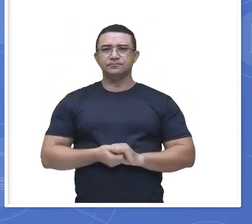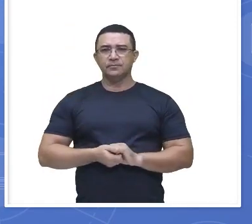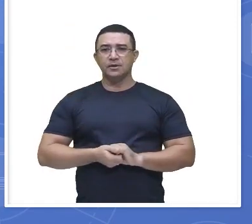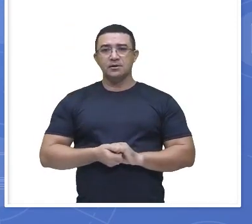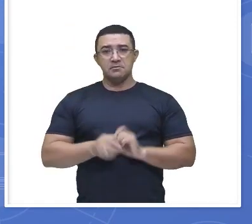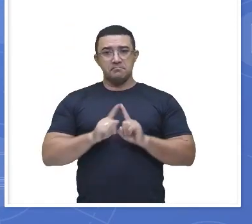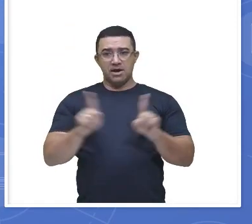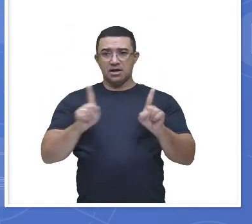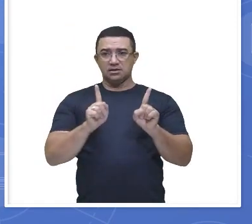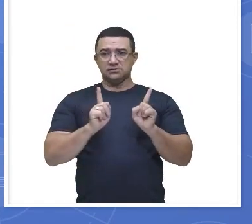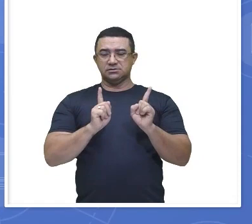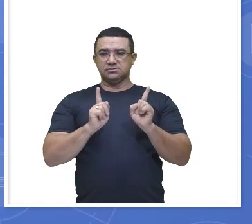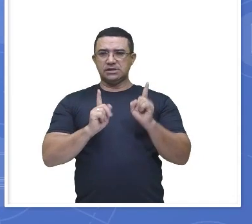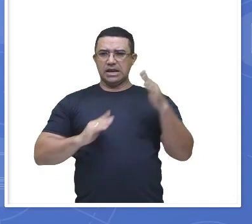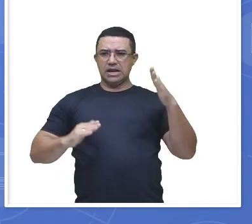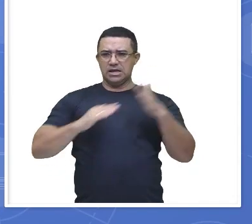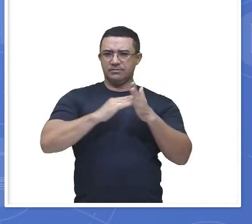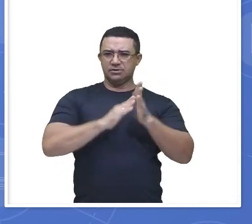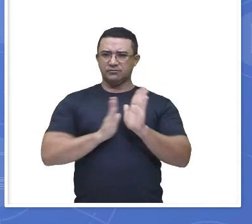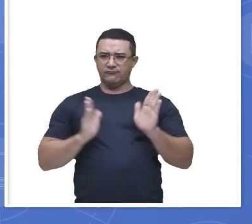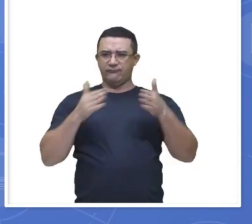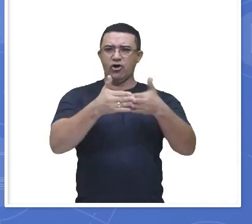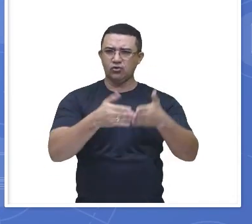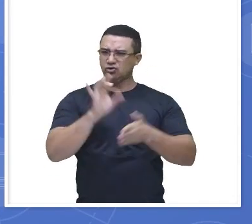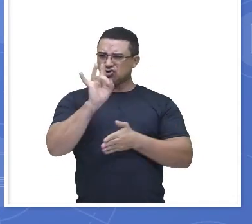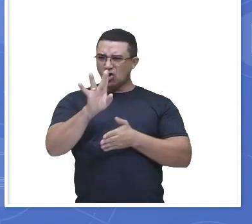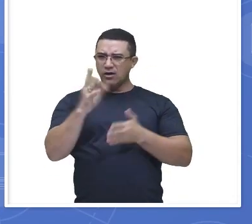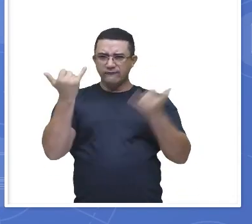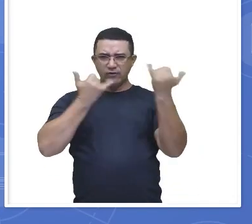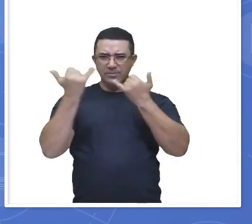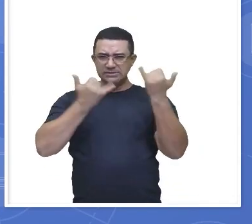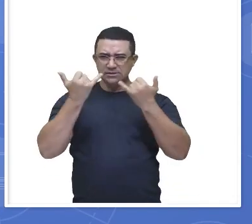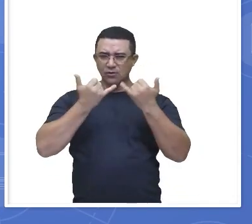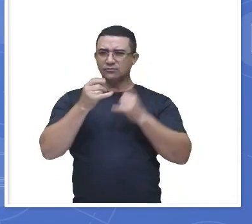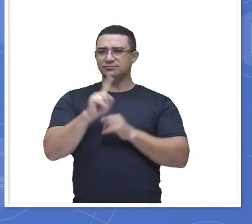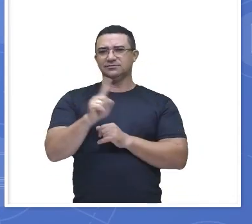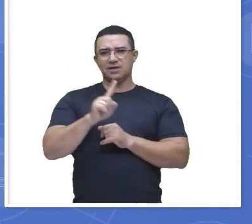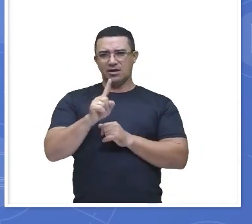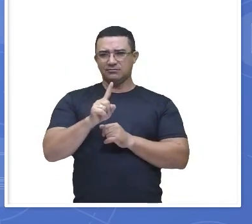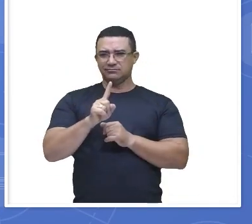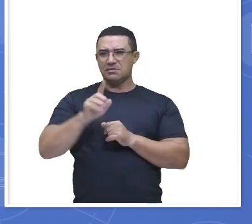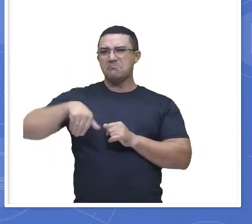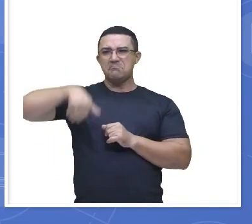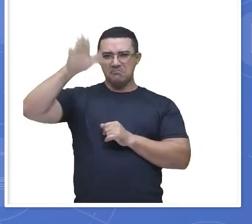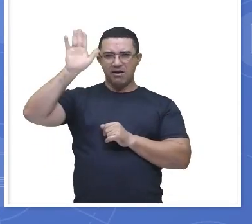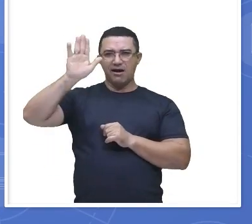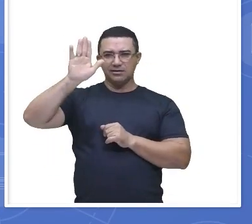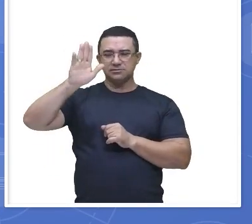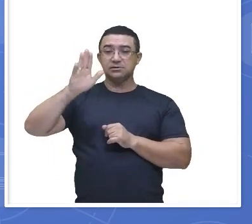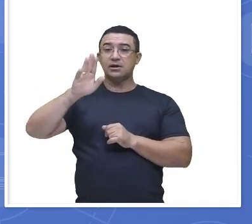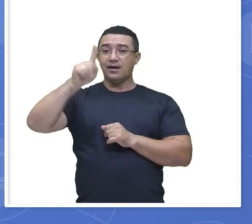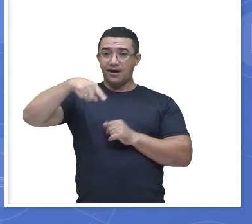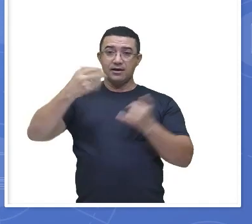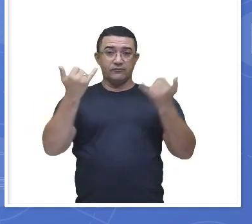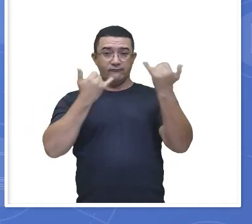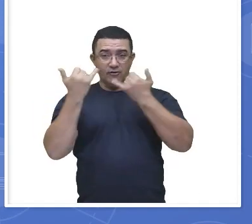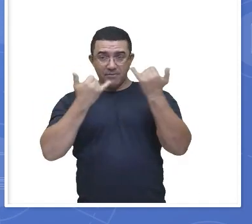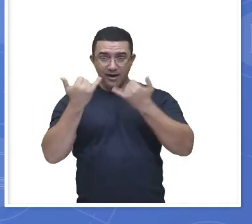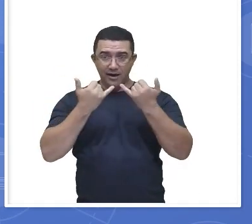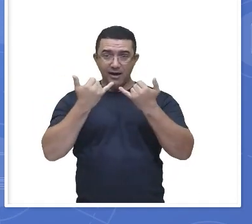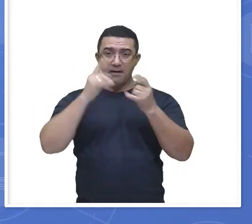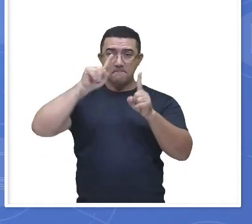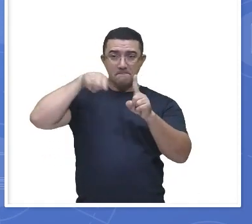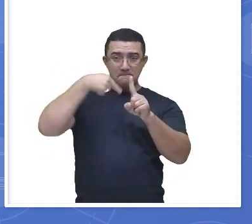não vai se prender somente na informação, tá bom? Então, isso é um ponto importante. Ele vai informar, mas ele